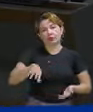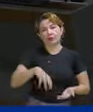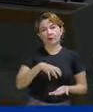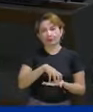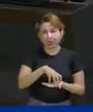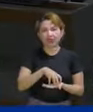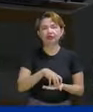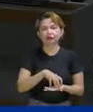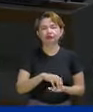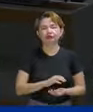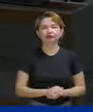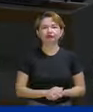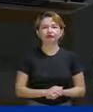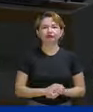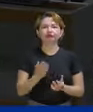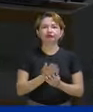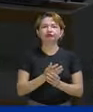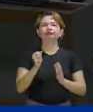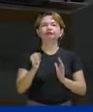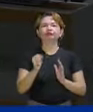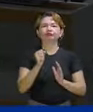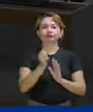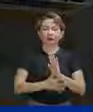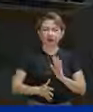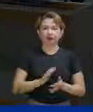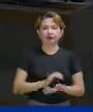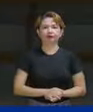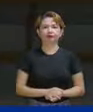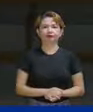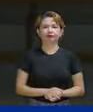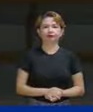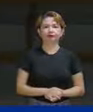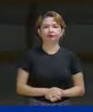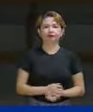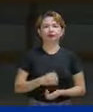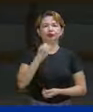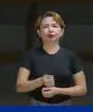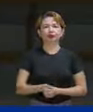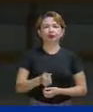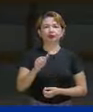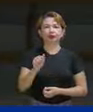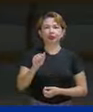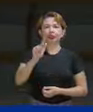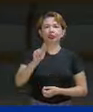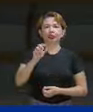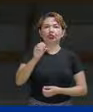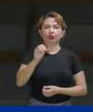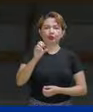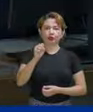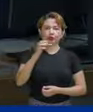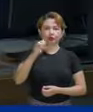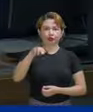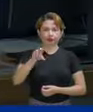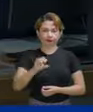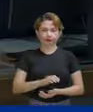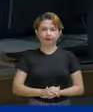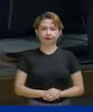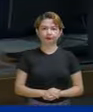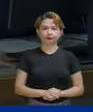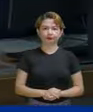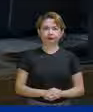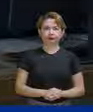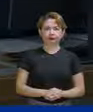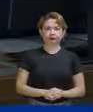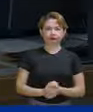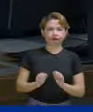porque trata-se de primeiros embargos. Ok. Juiz Agostinho Silvério. Isso é quanto conhecimento,